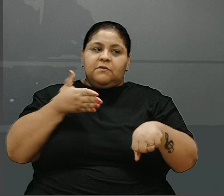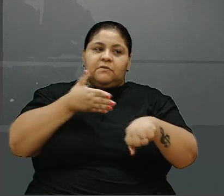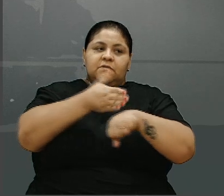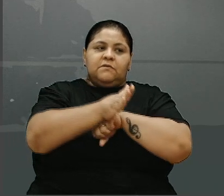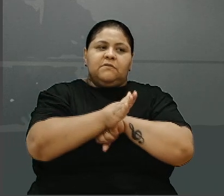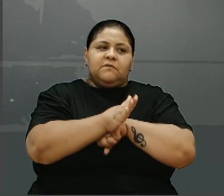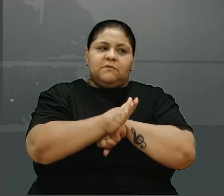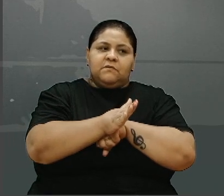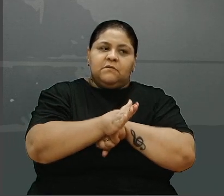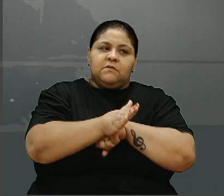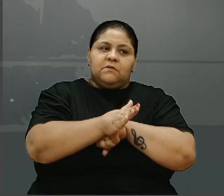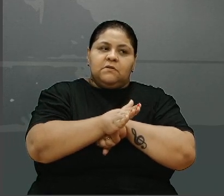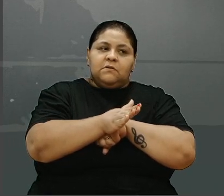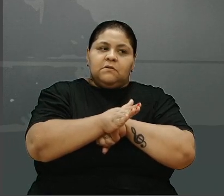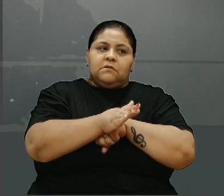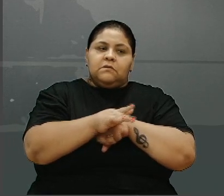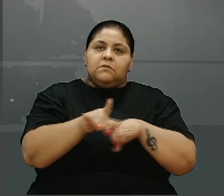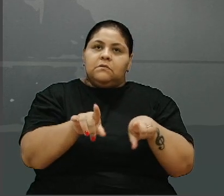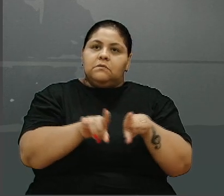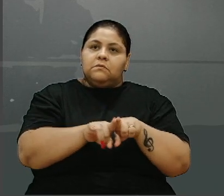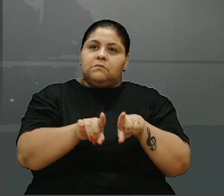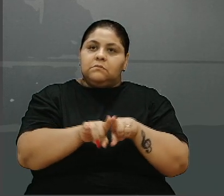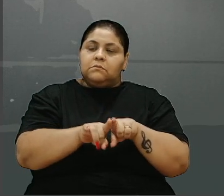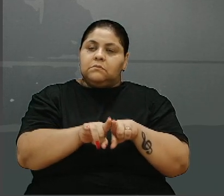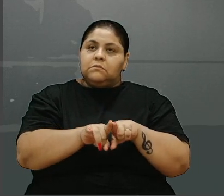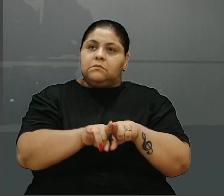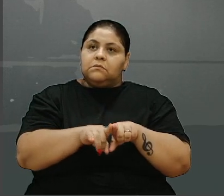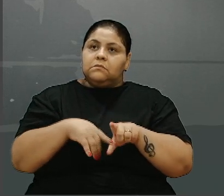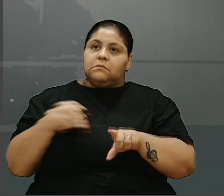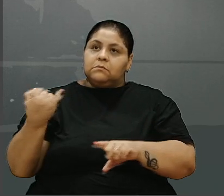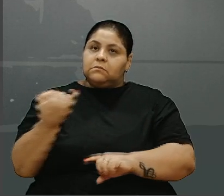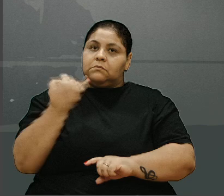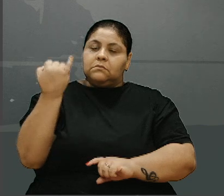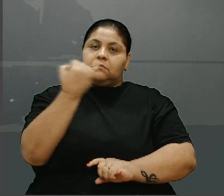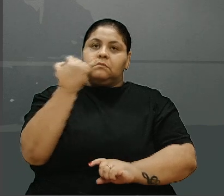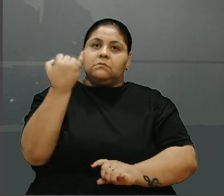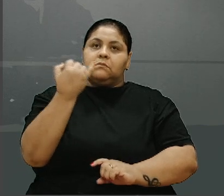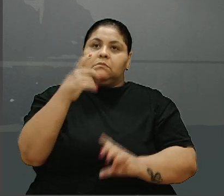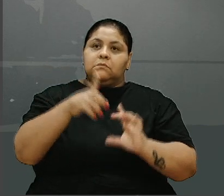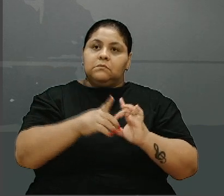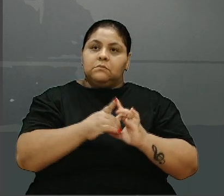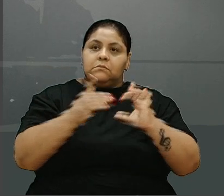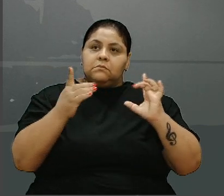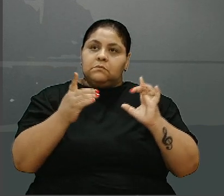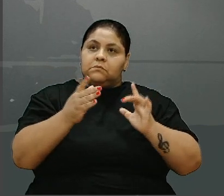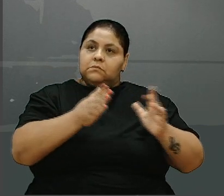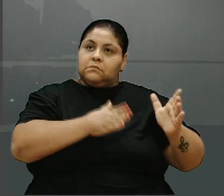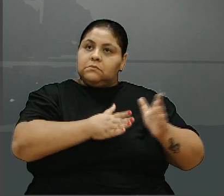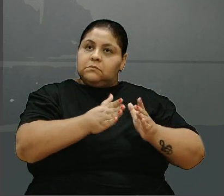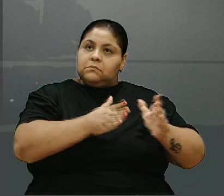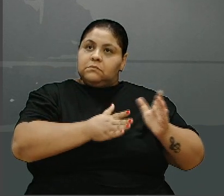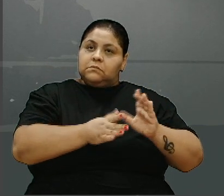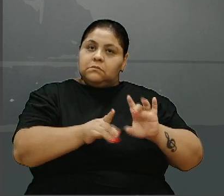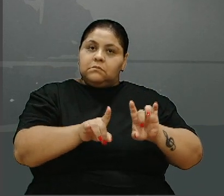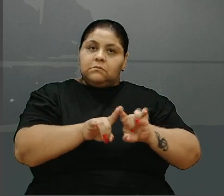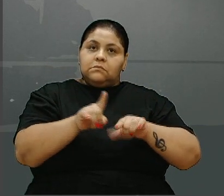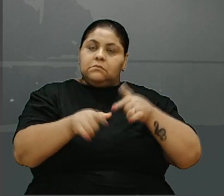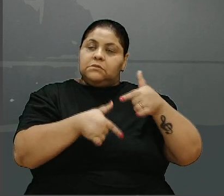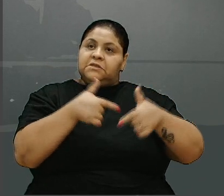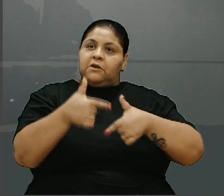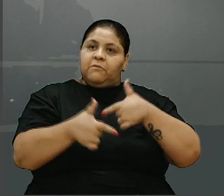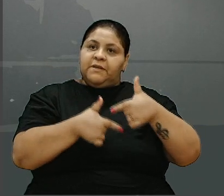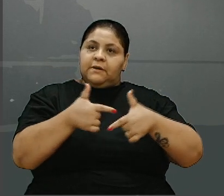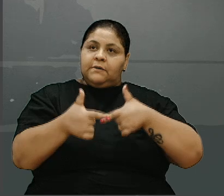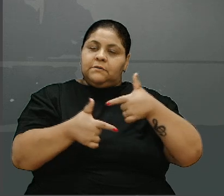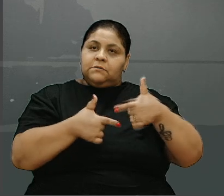fronteiras da nossa cidade, o que é um elemento importante no sentido de democratizar o acesso do trabalho dos vereadores e